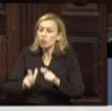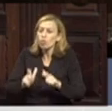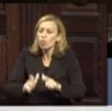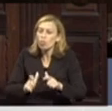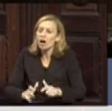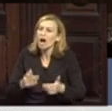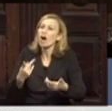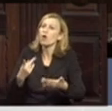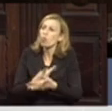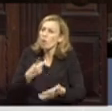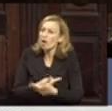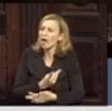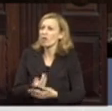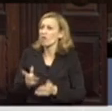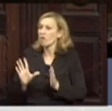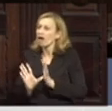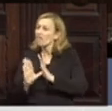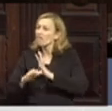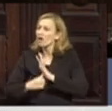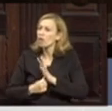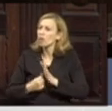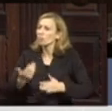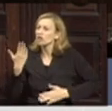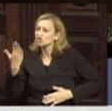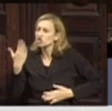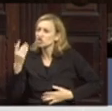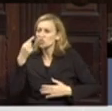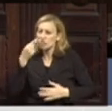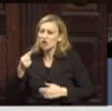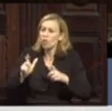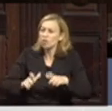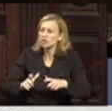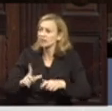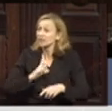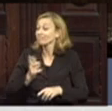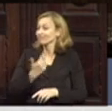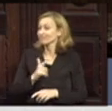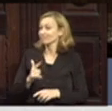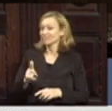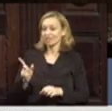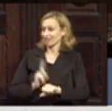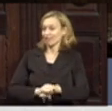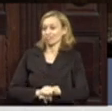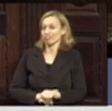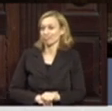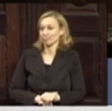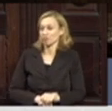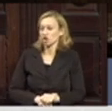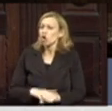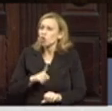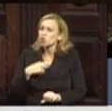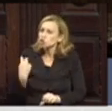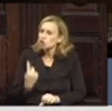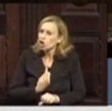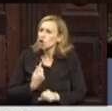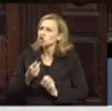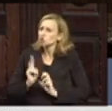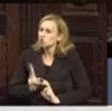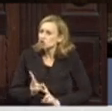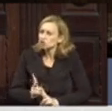em andamento, mas ele teve tempo para caçar um direito legítimo do policial civil, que não está